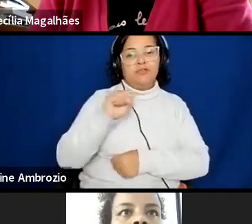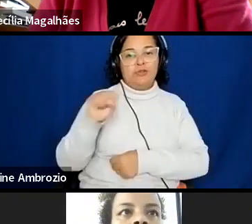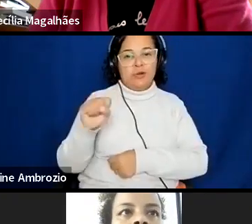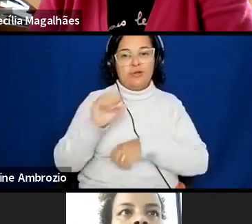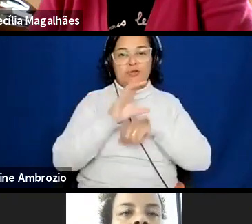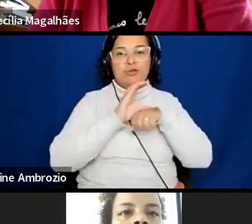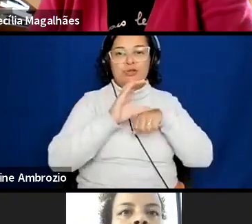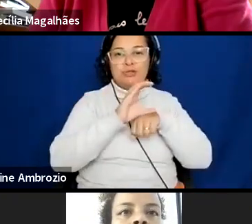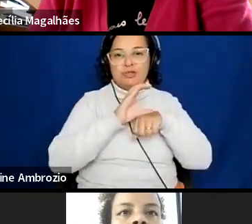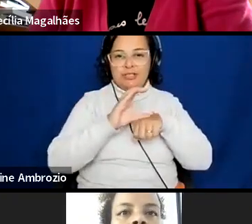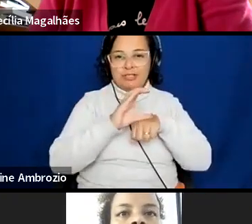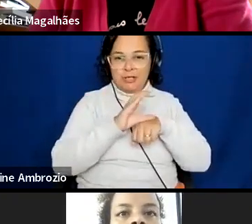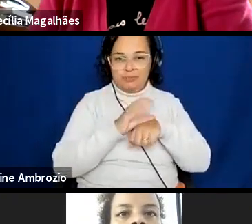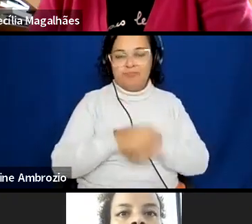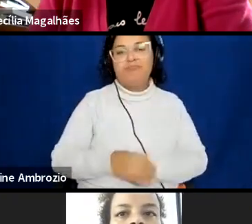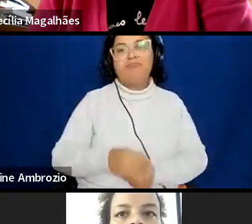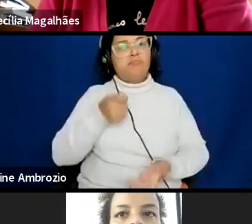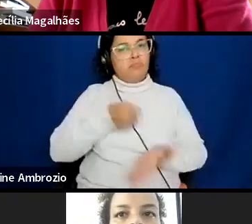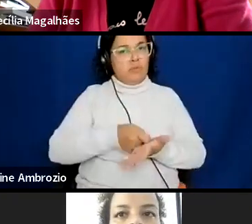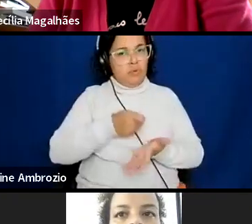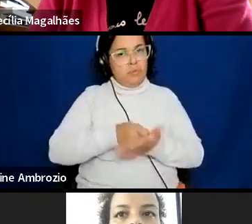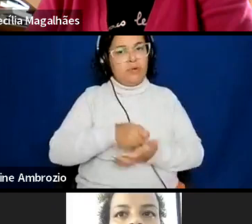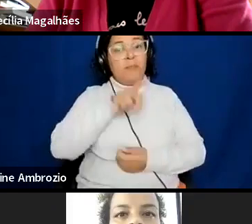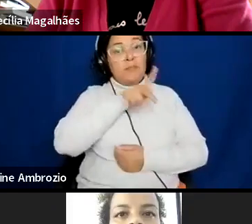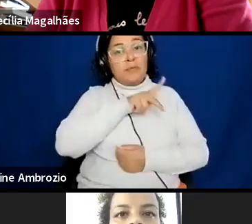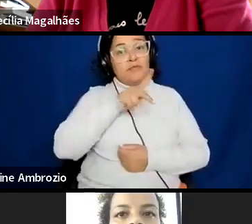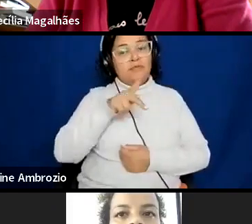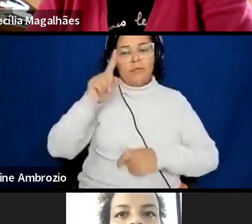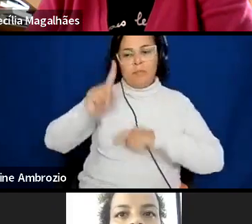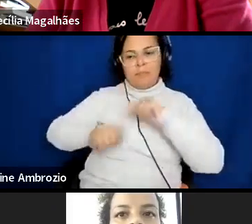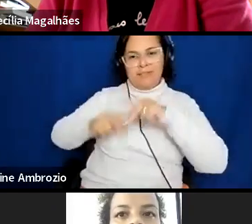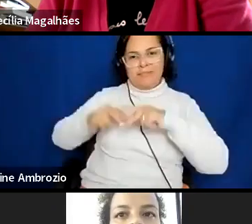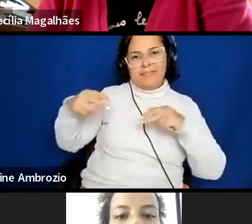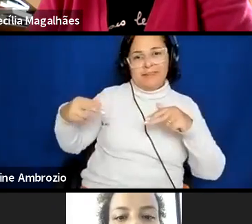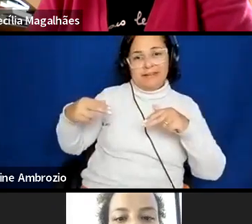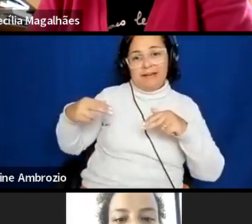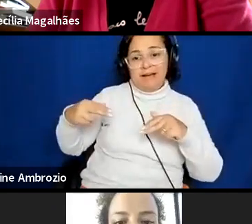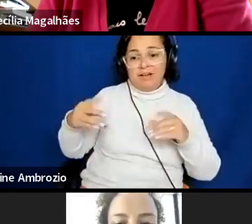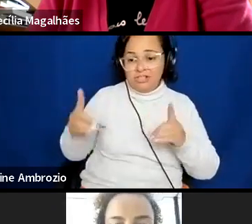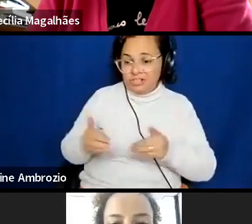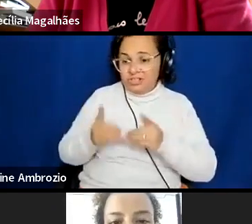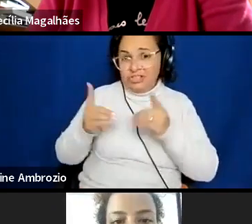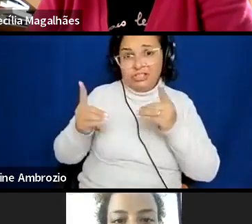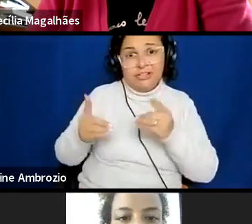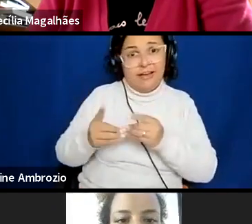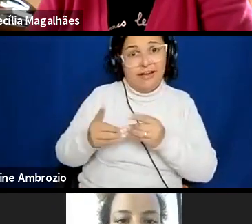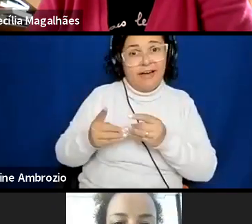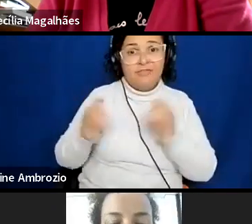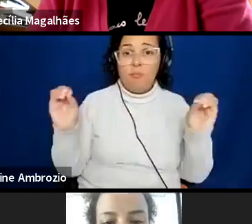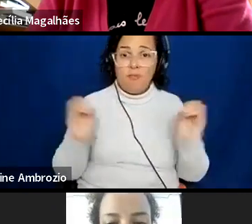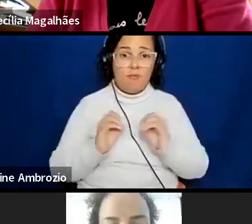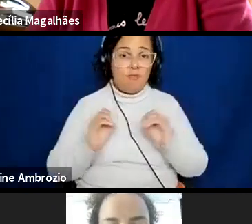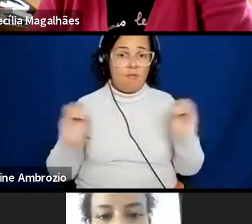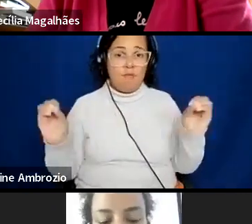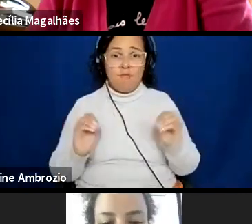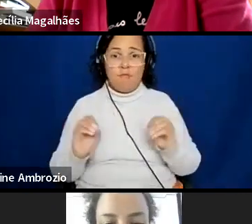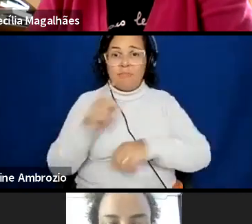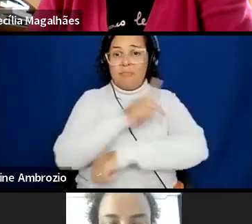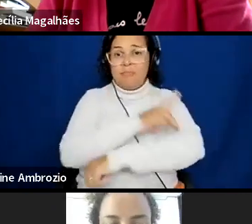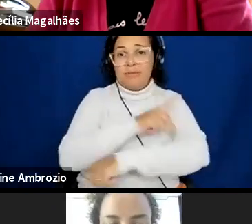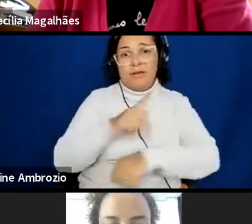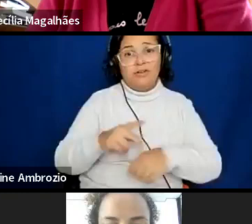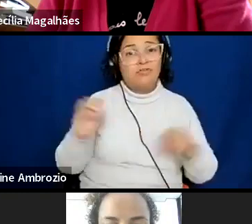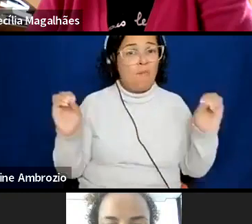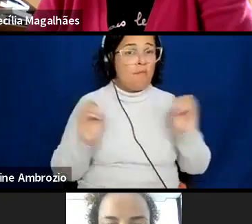1988, e que obriga o professor a trabalhar com material antididático, que eu chamo de antididático e antipedagógico, né?